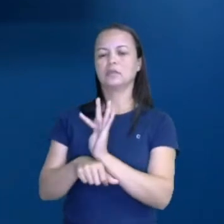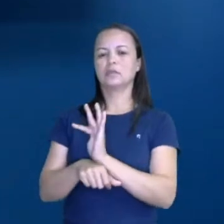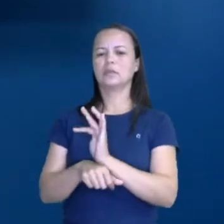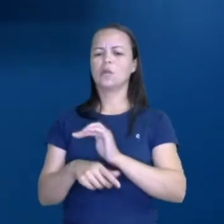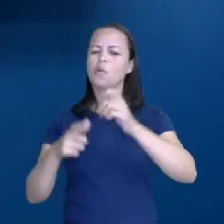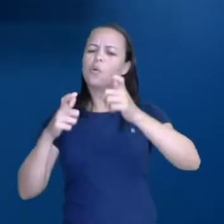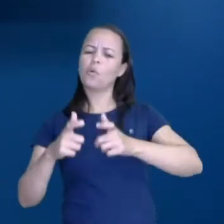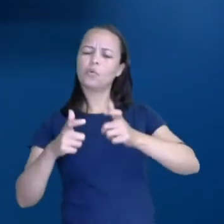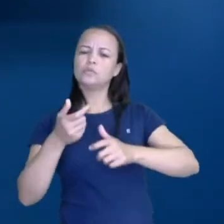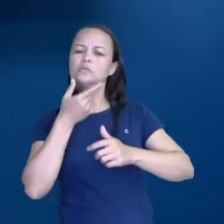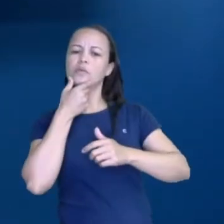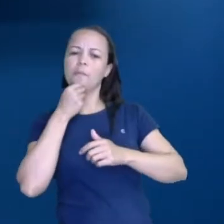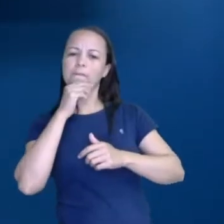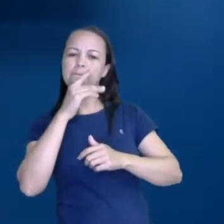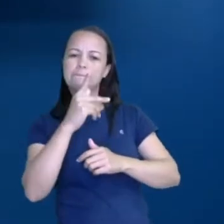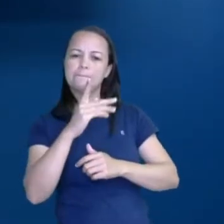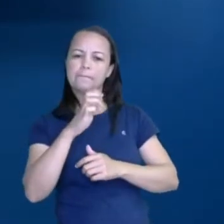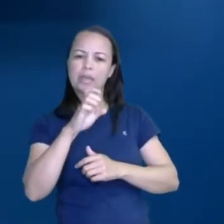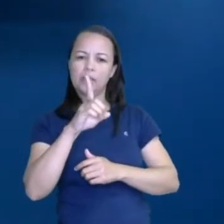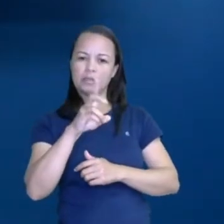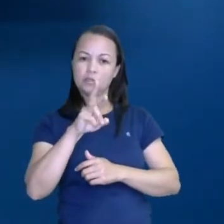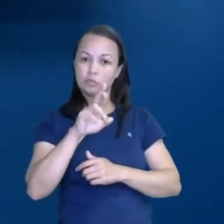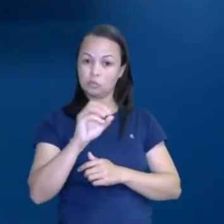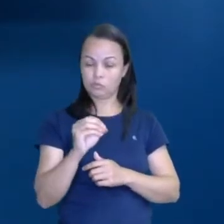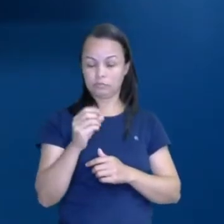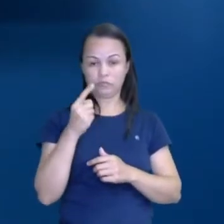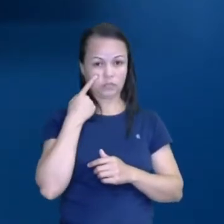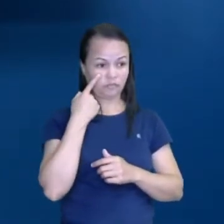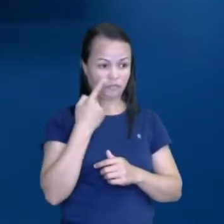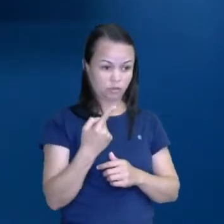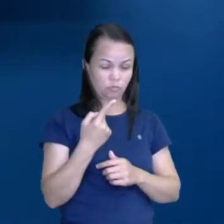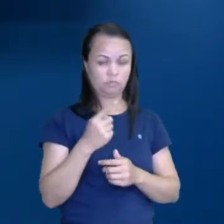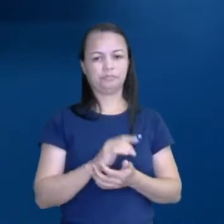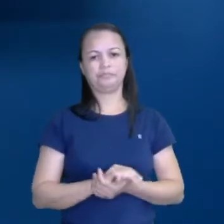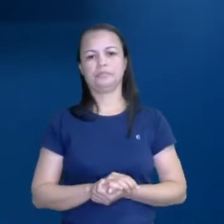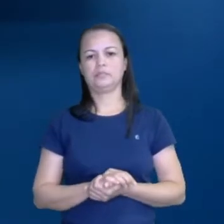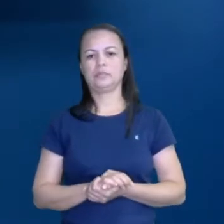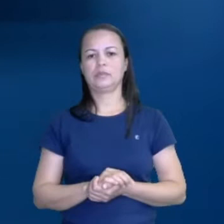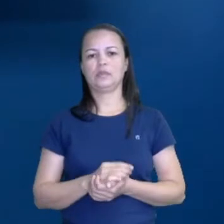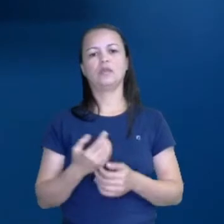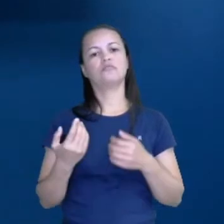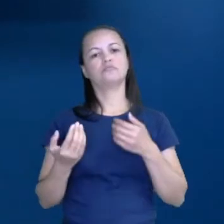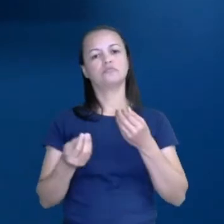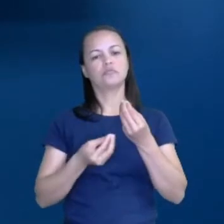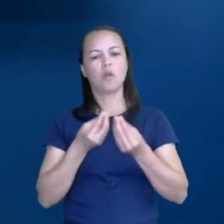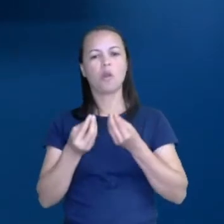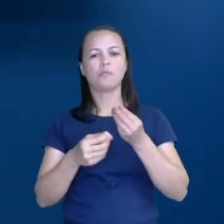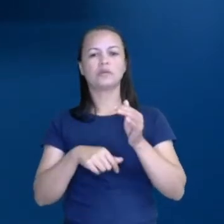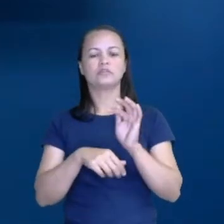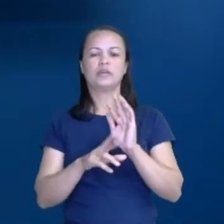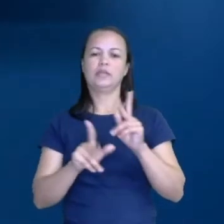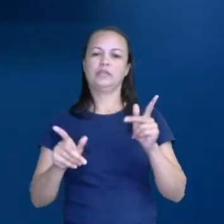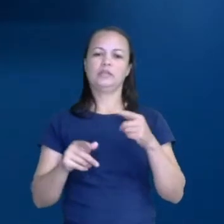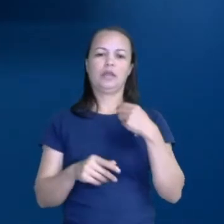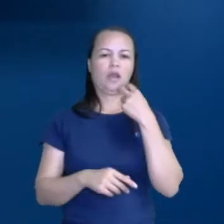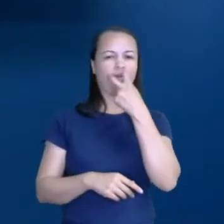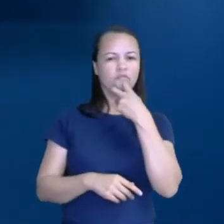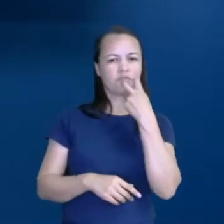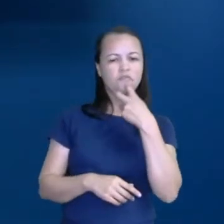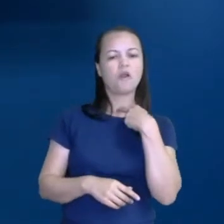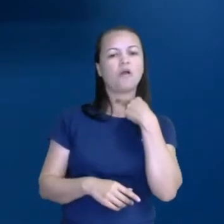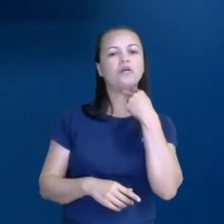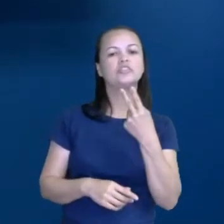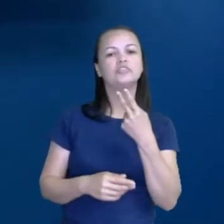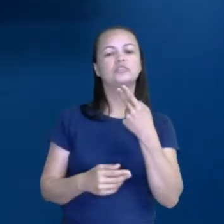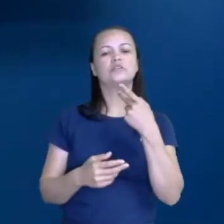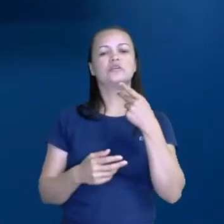está Pedro? Você viu? Então, são formas diferentes. Até a nossa voz, ela vai mudar. A nossa